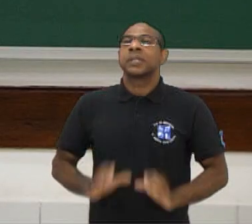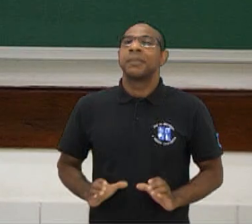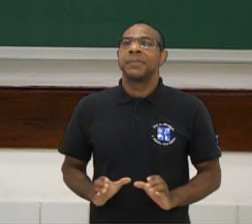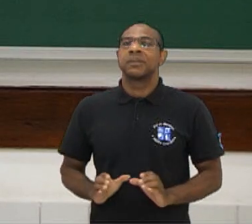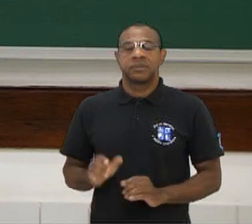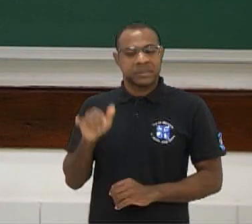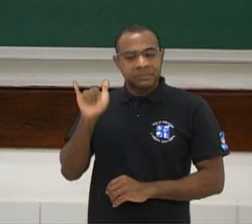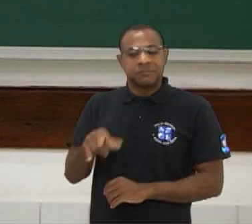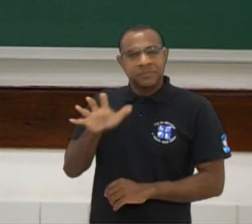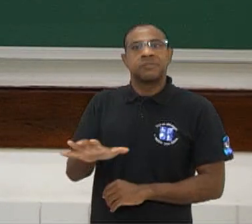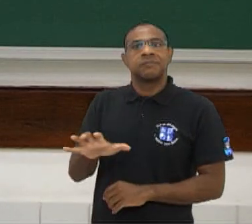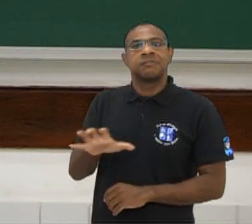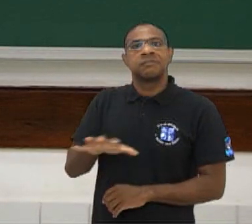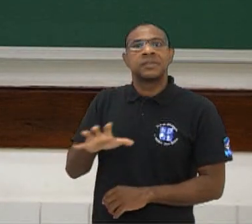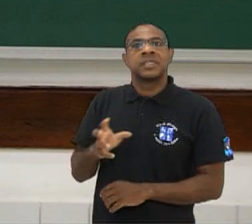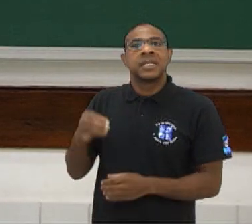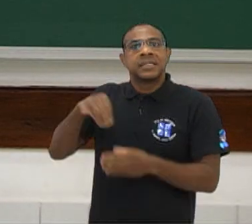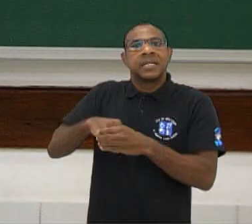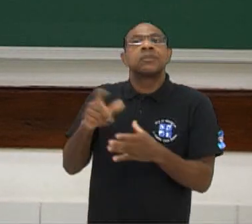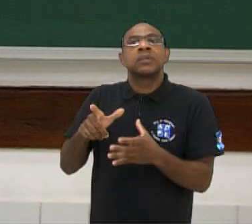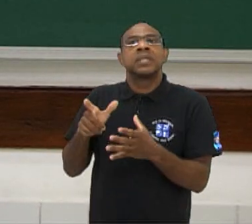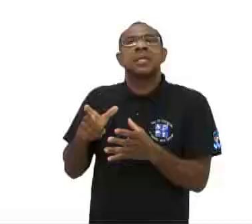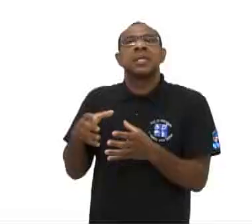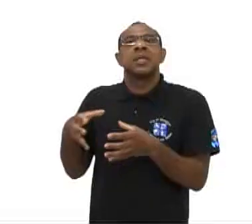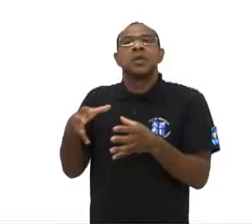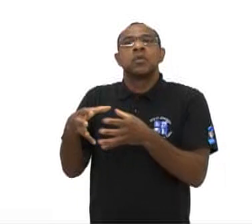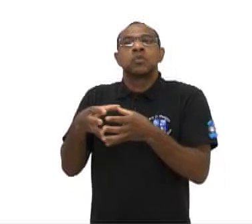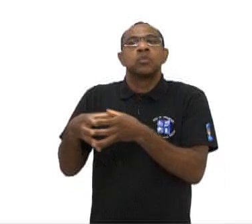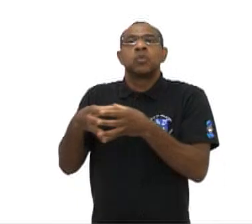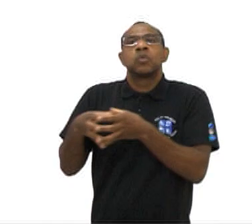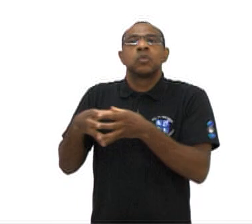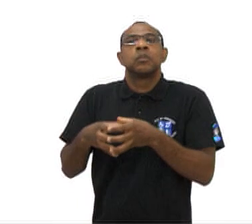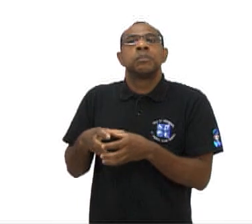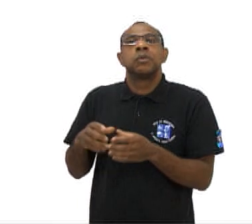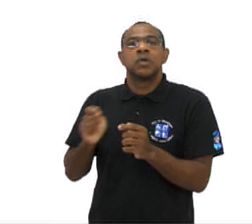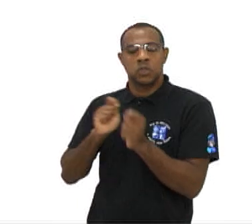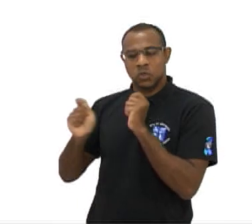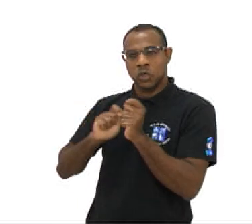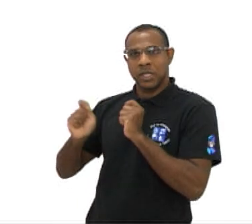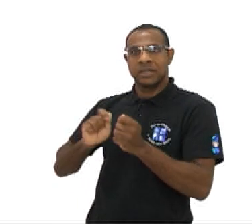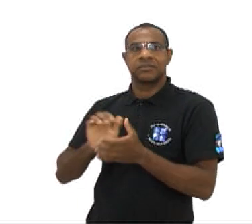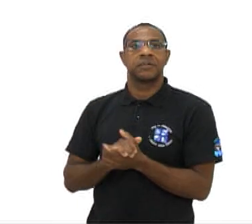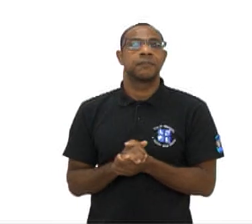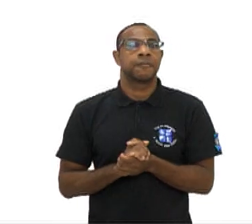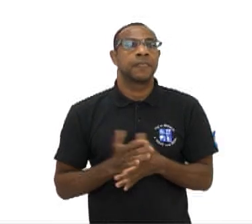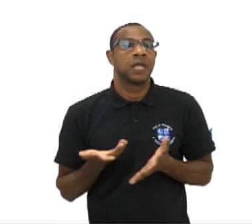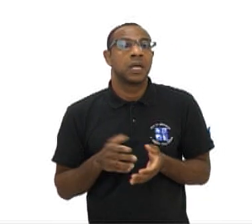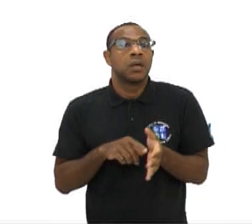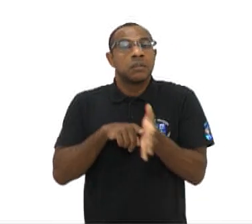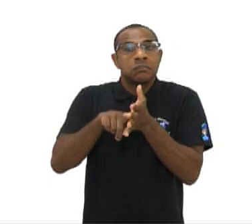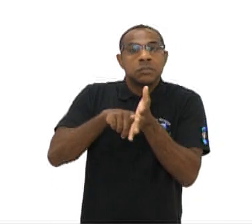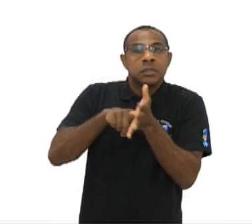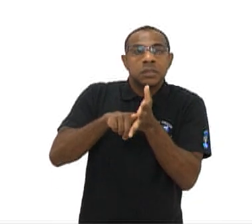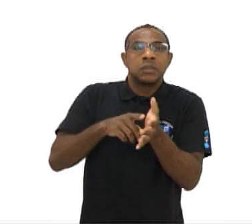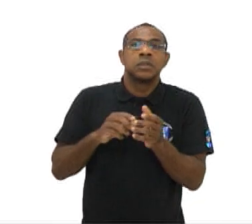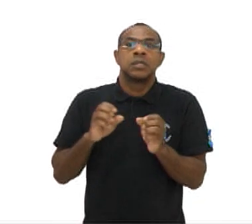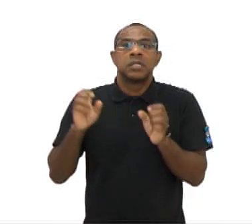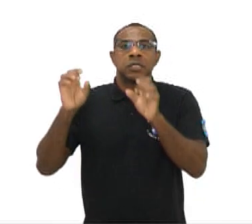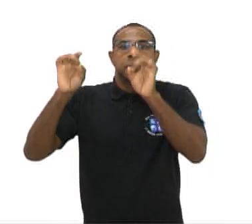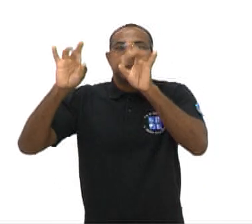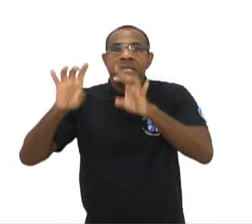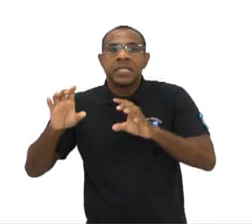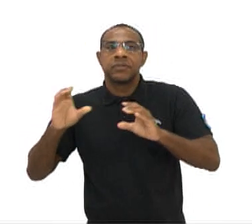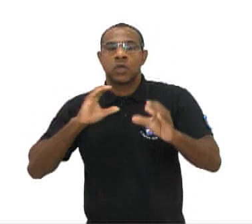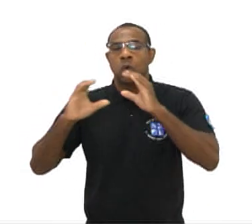jornalística. Continuando a leitura, nós temos pesquisadores do jornalismo, especialistas em comunicação e